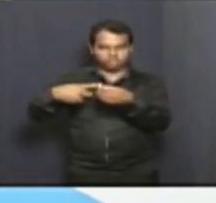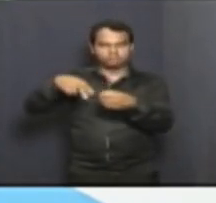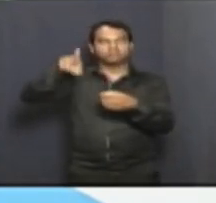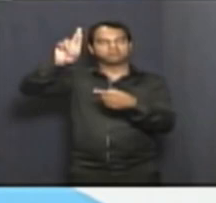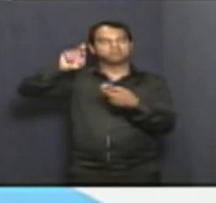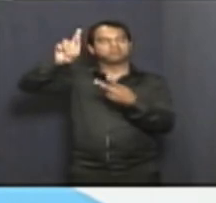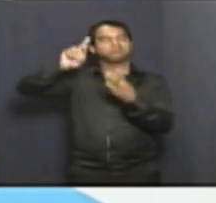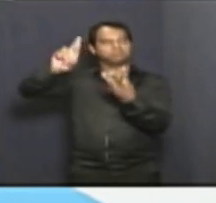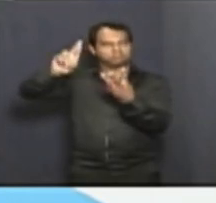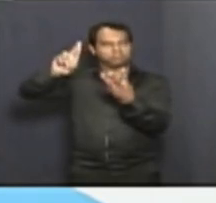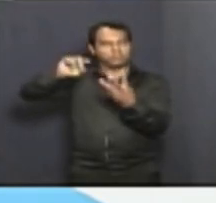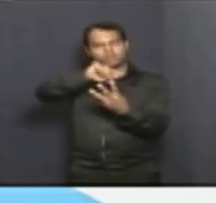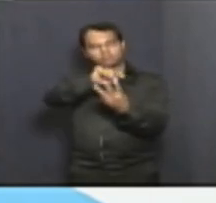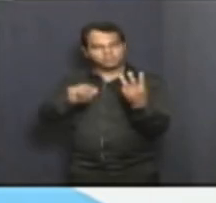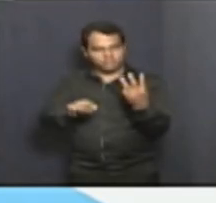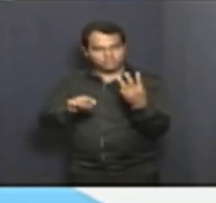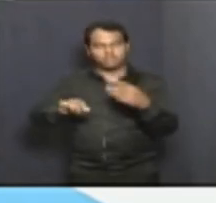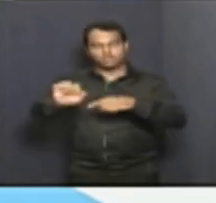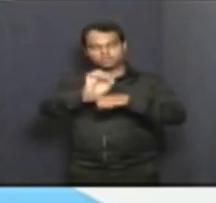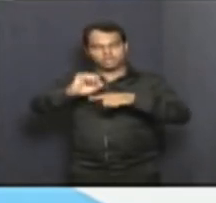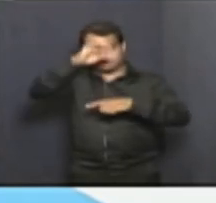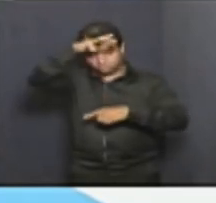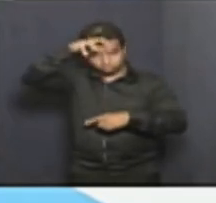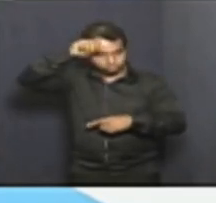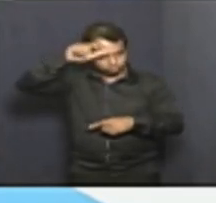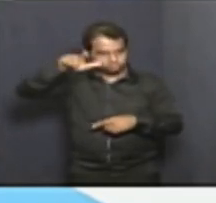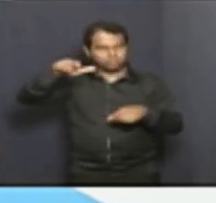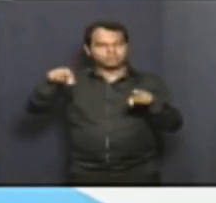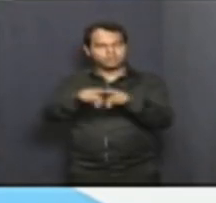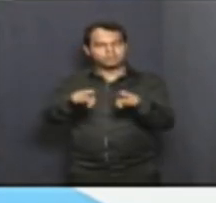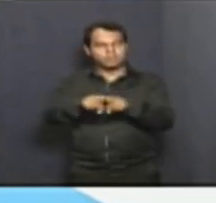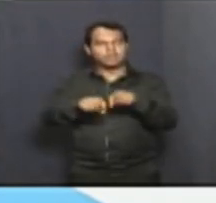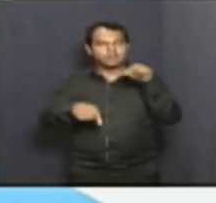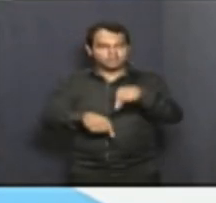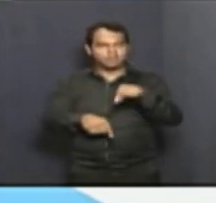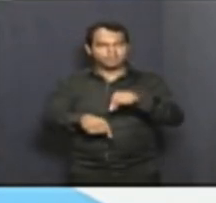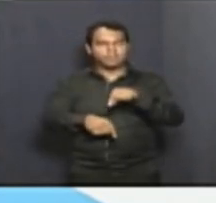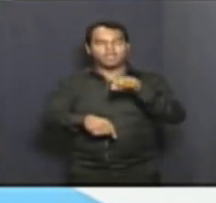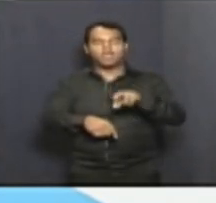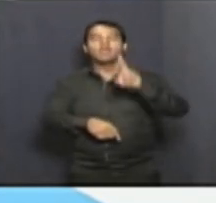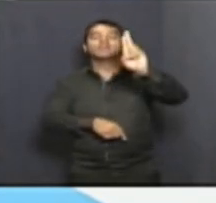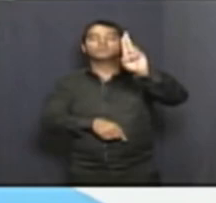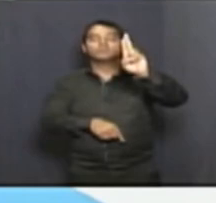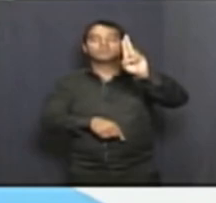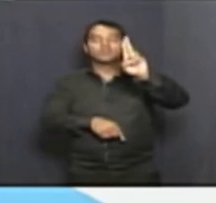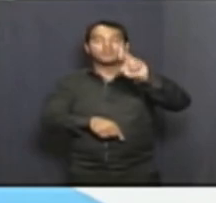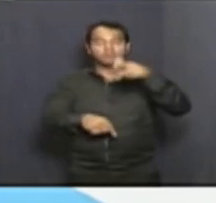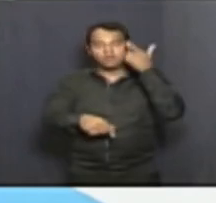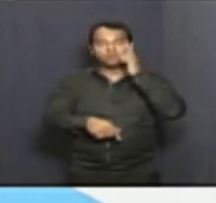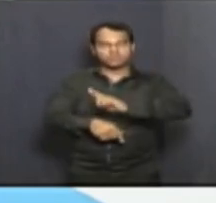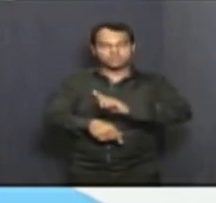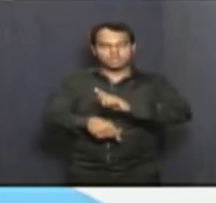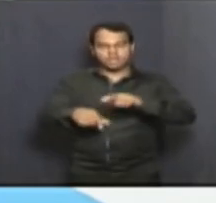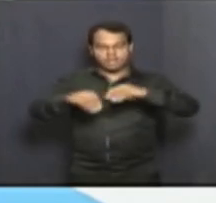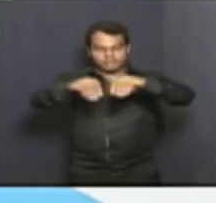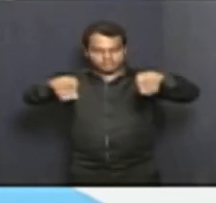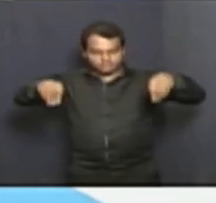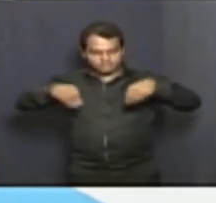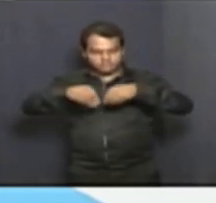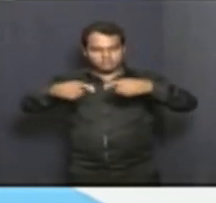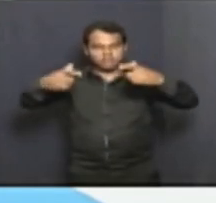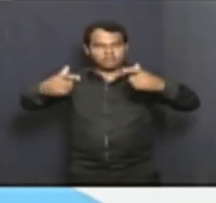estado de mato grosso do sul a exemplo dos outros ele é o responsável na sua base territorial pela